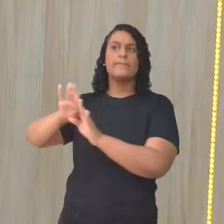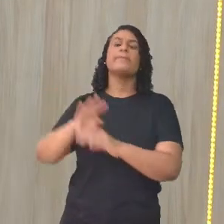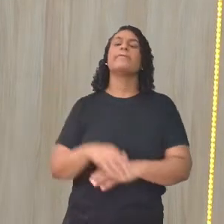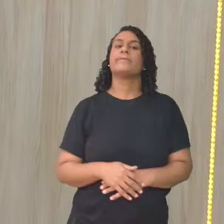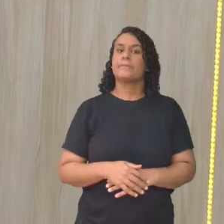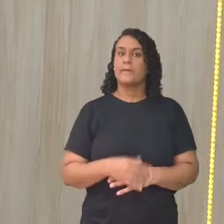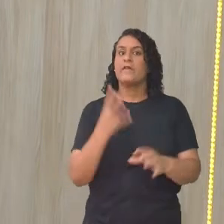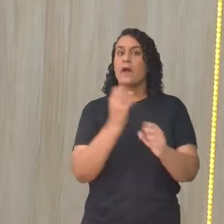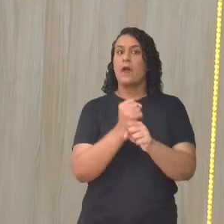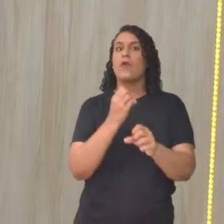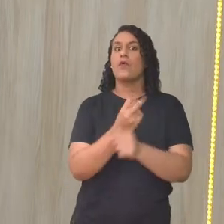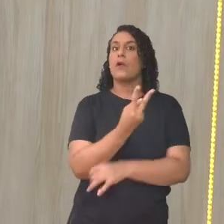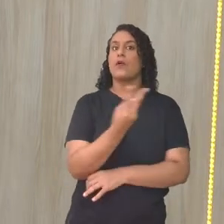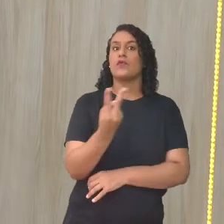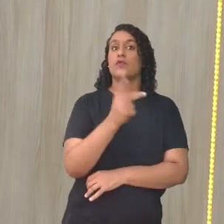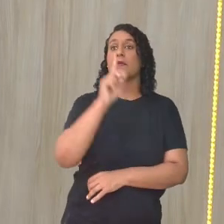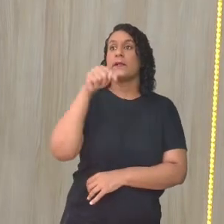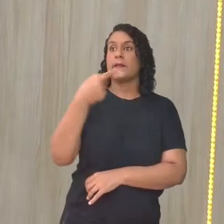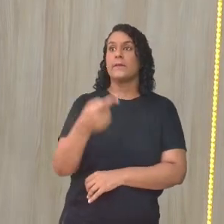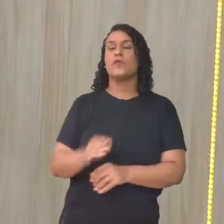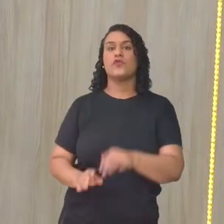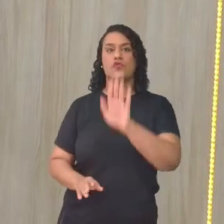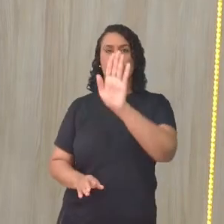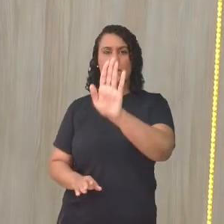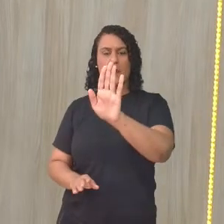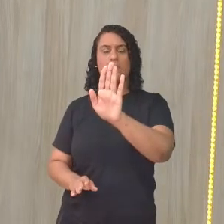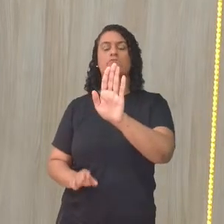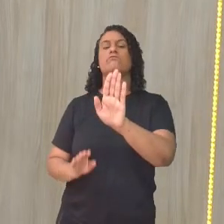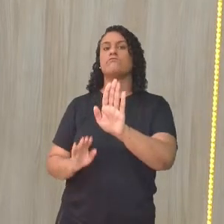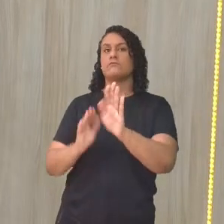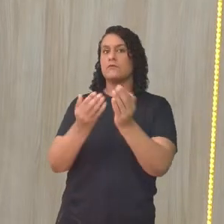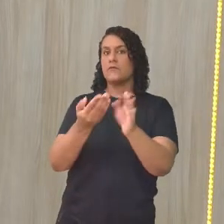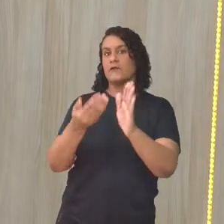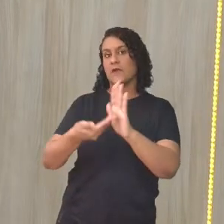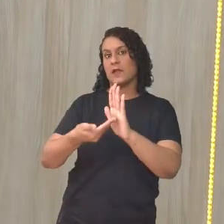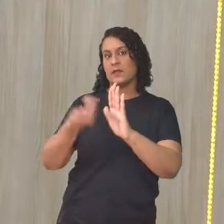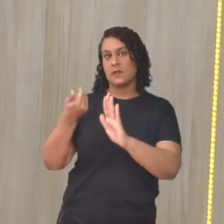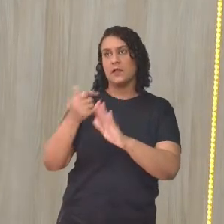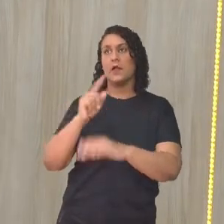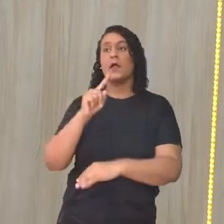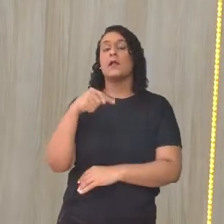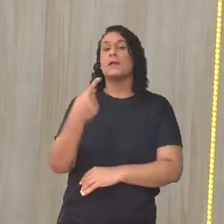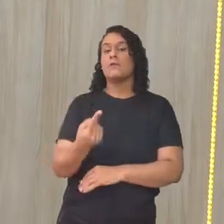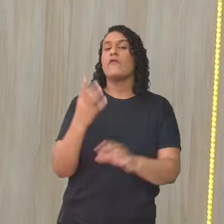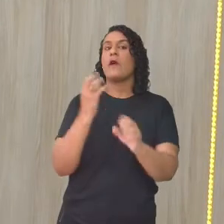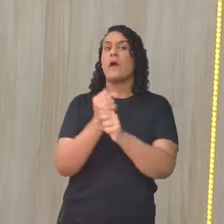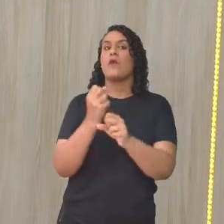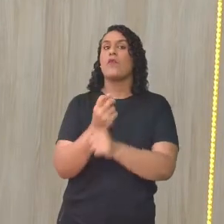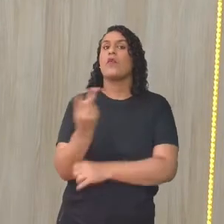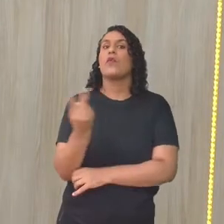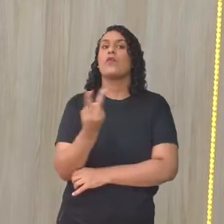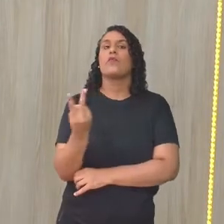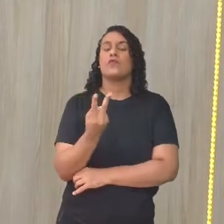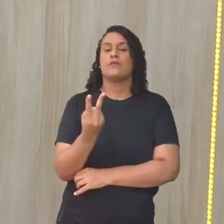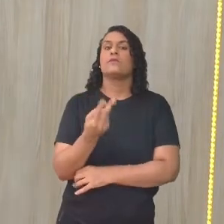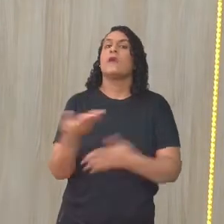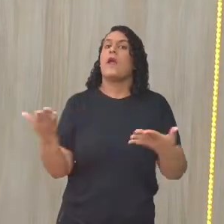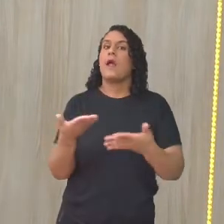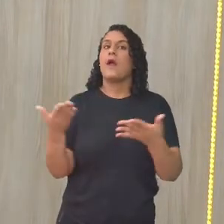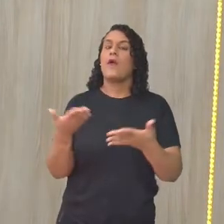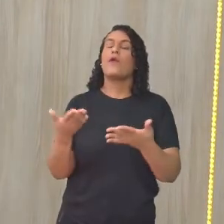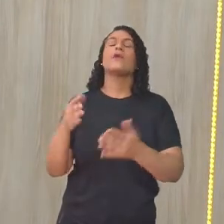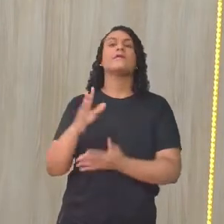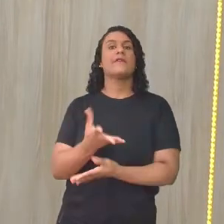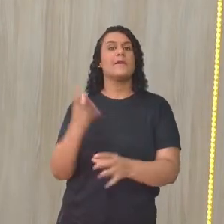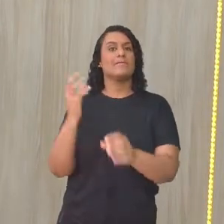aqui. Depois, tu vai esconder o do meio e vai fazer esse com esse. E é assim que a gente vai fazer o teorema hoje na aula de